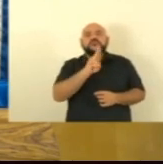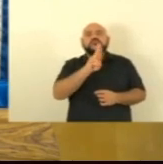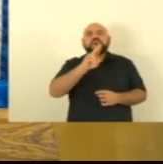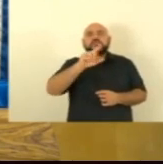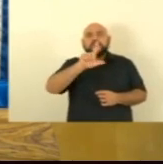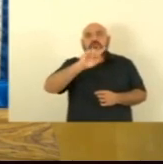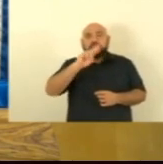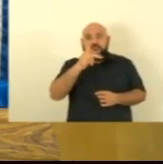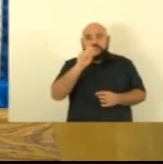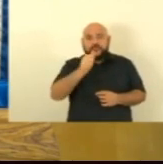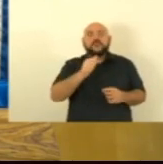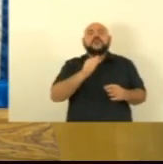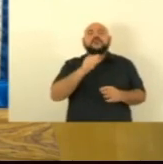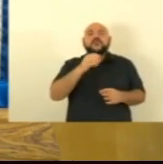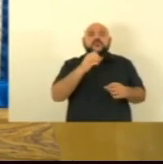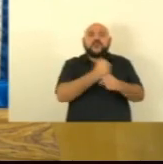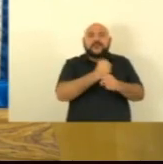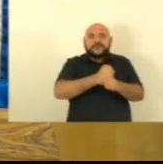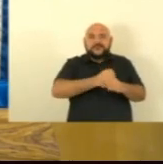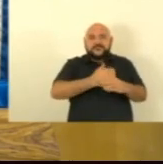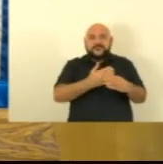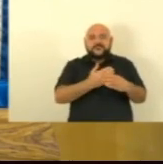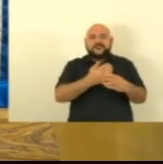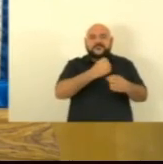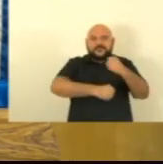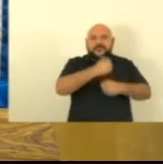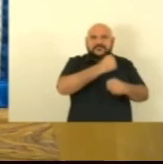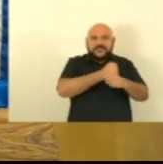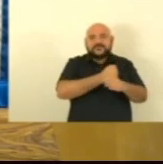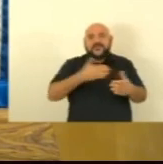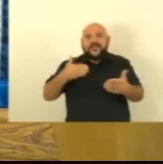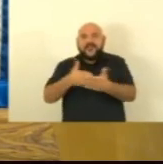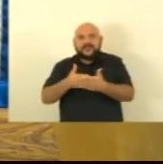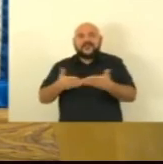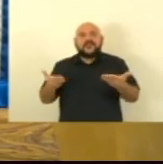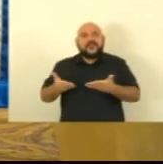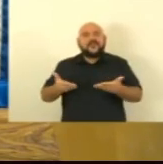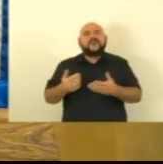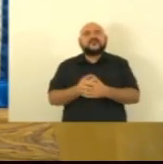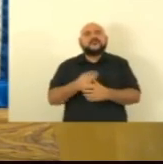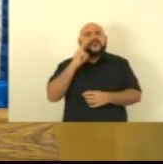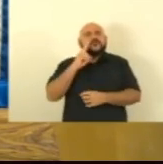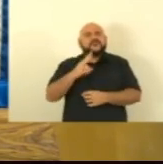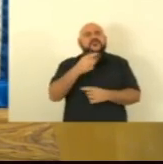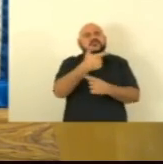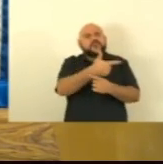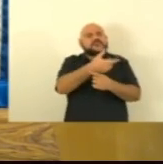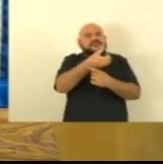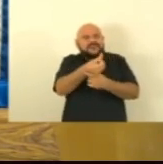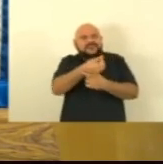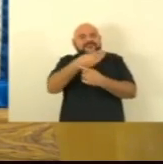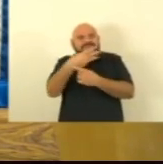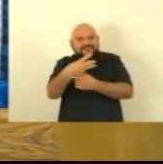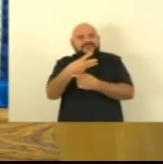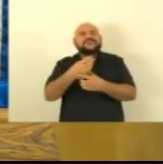foram efetuados aproximadamente 263 procedimentos